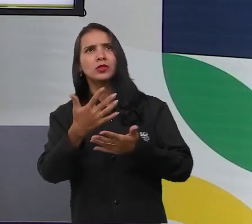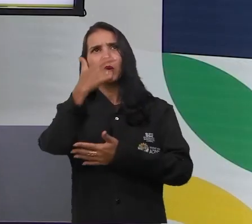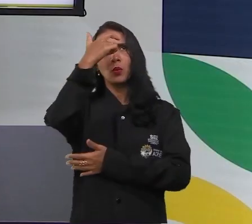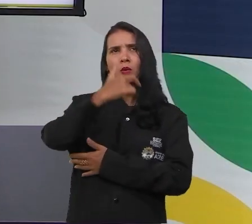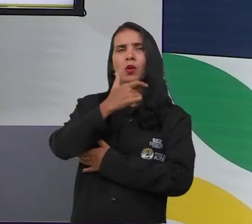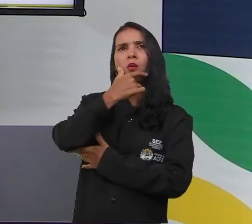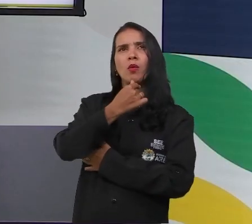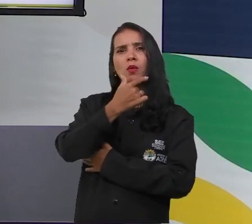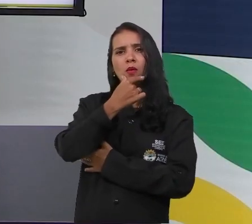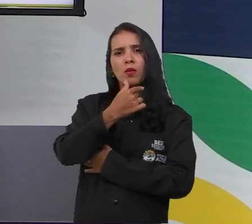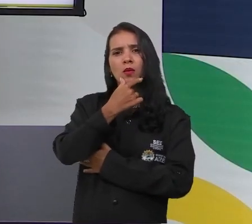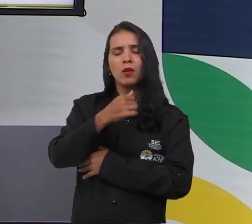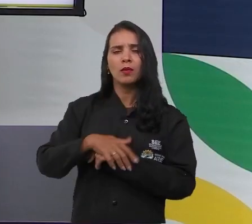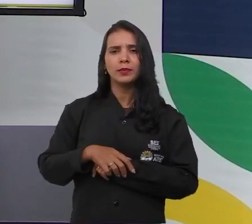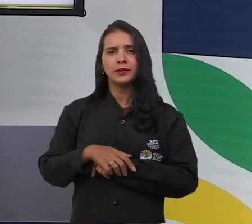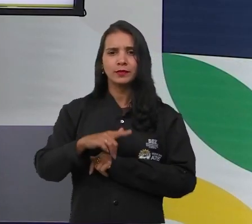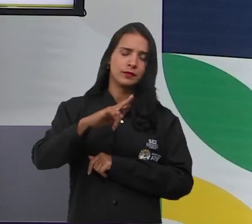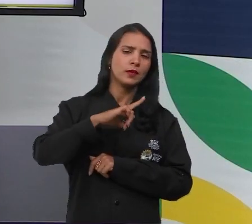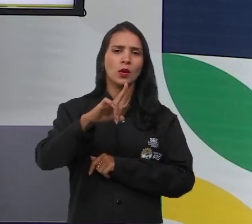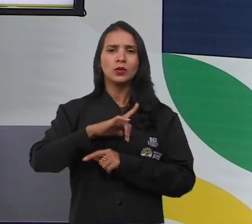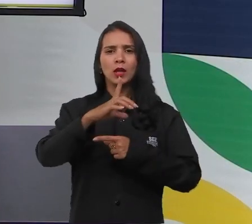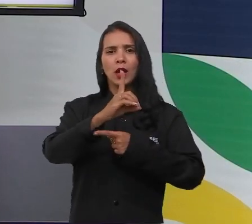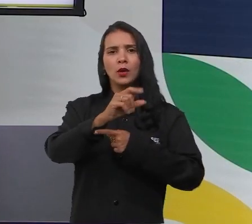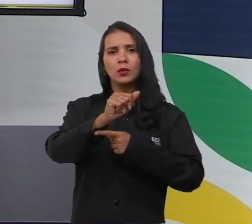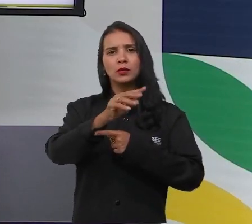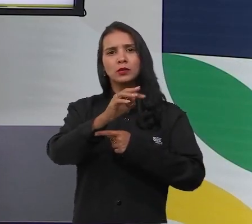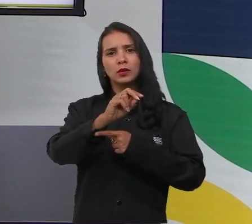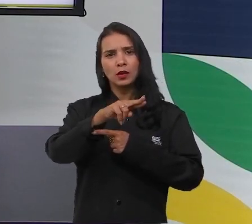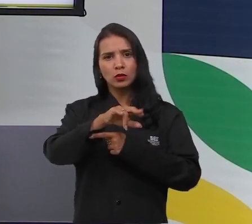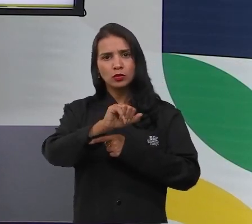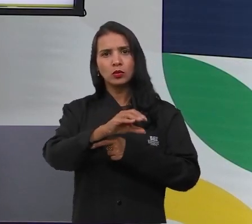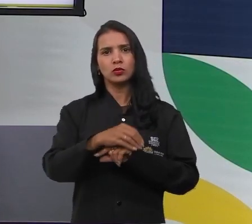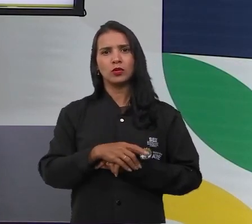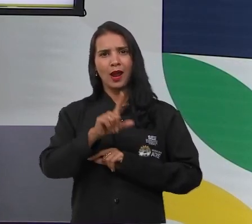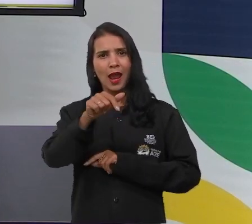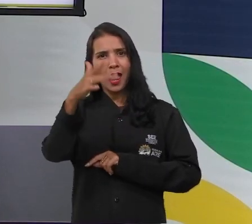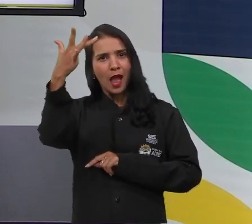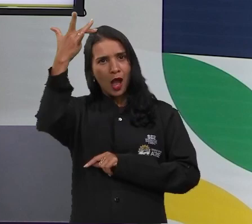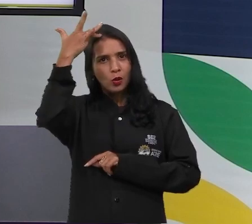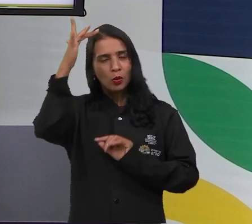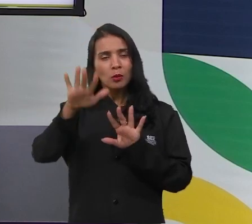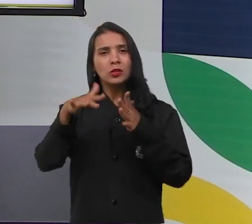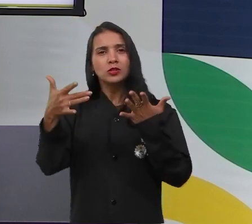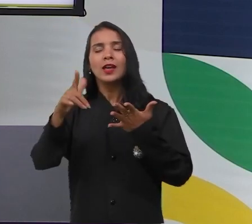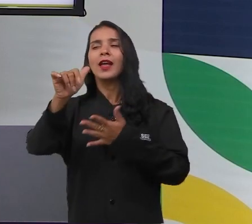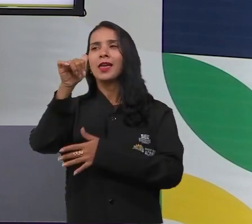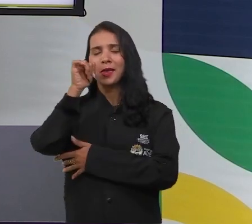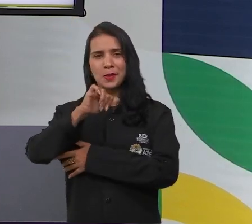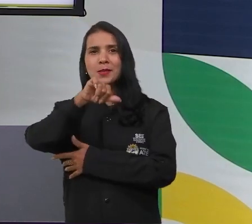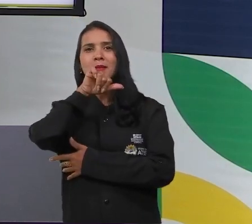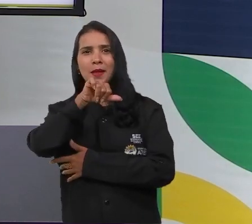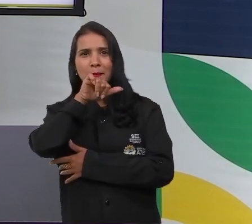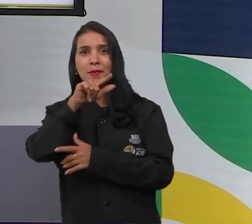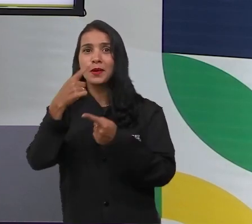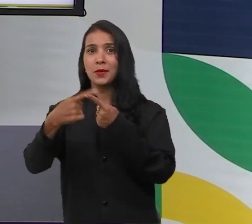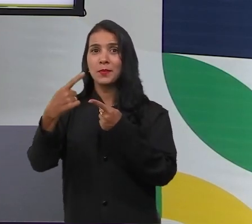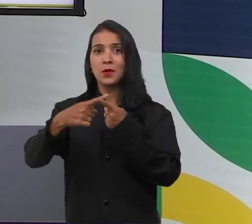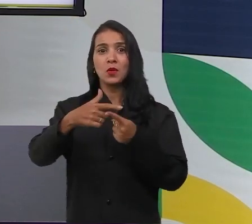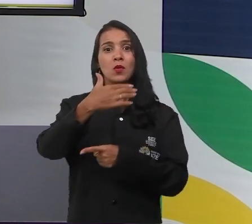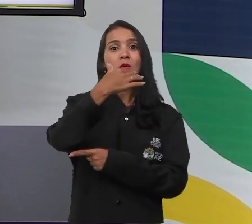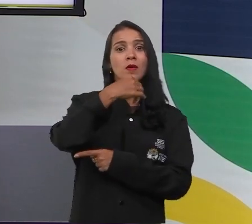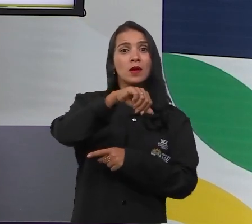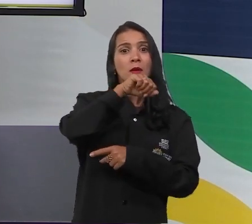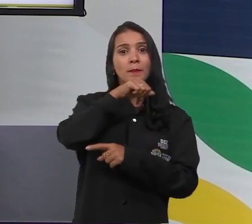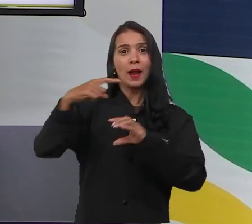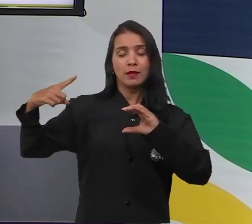menino, sou daltônico. A culpa é de quem de eu ser daltônico? É da sua mãe. Por quê? Porque foi o seu pai que